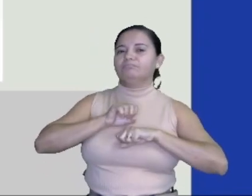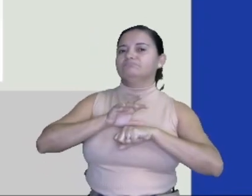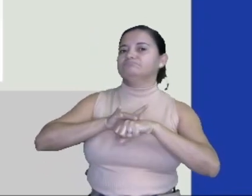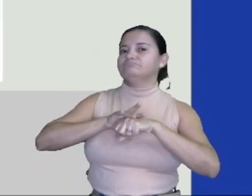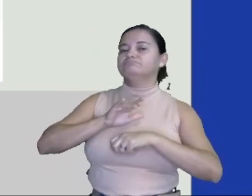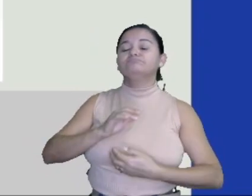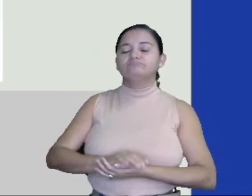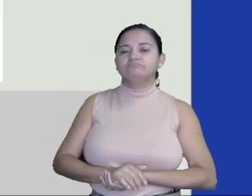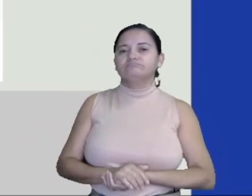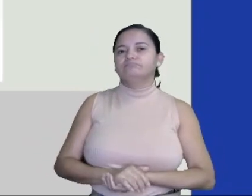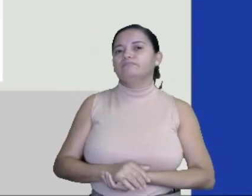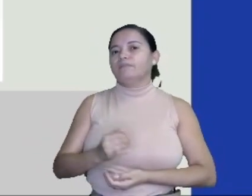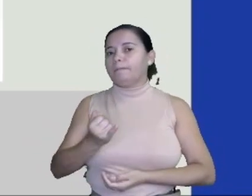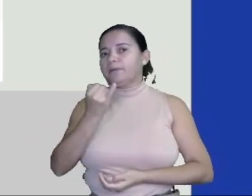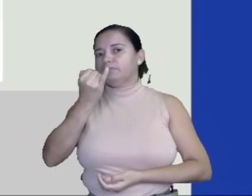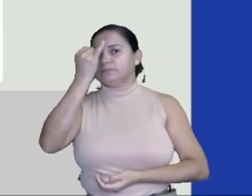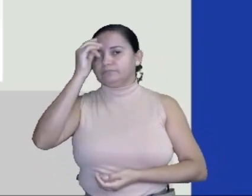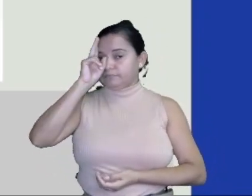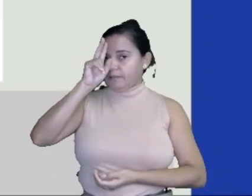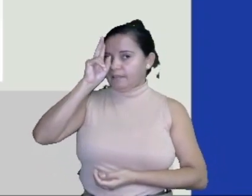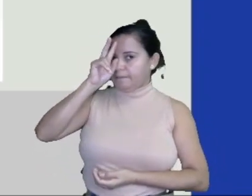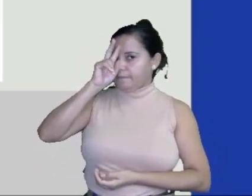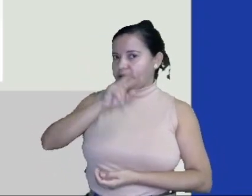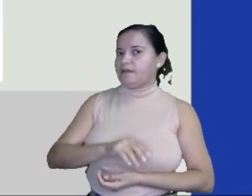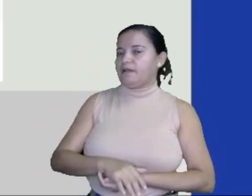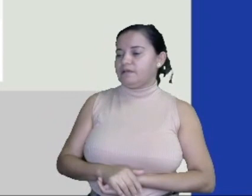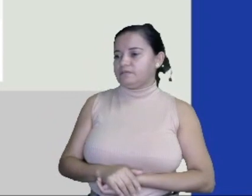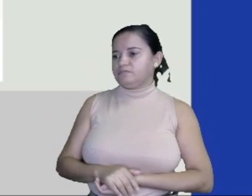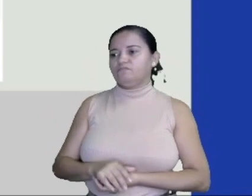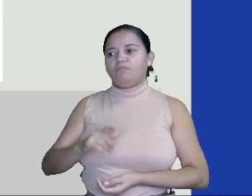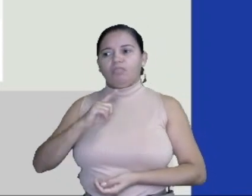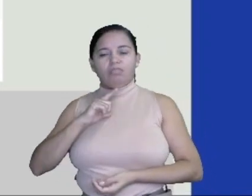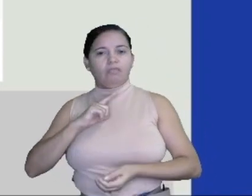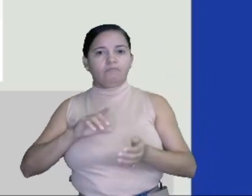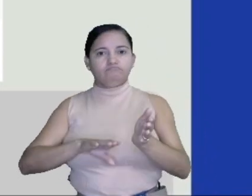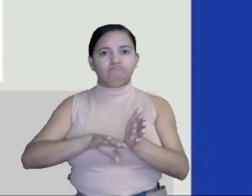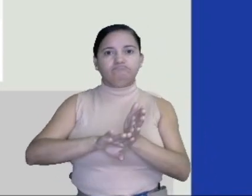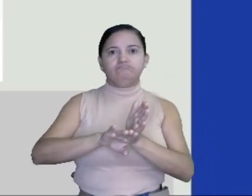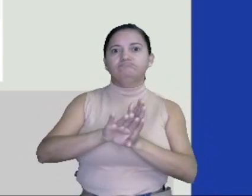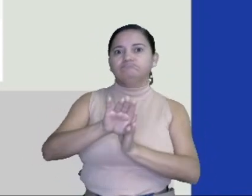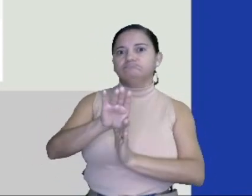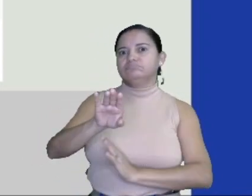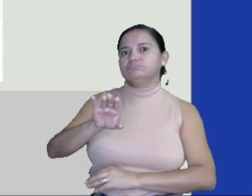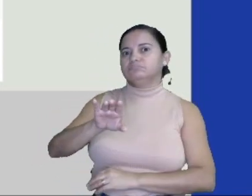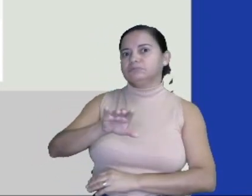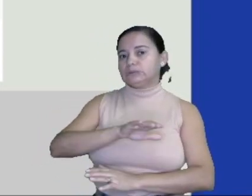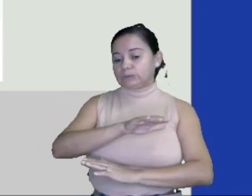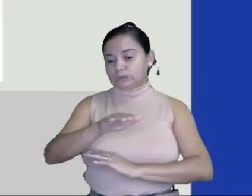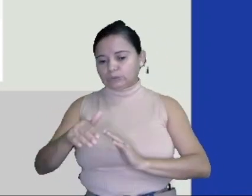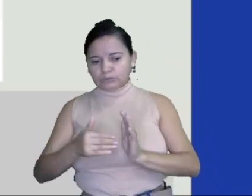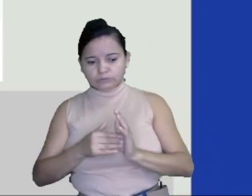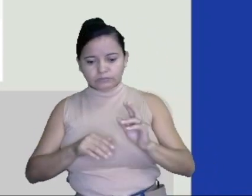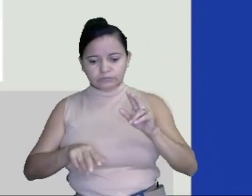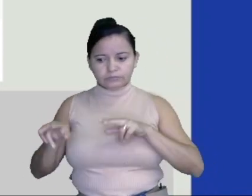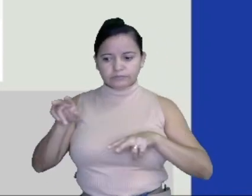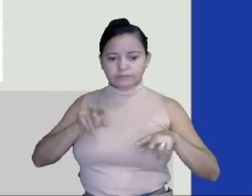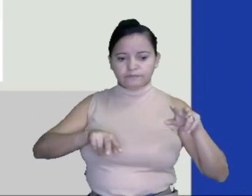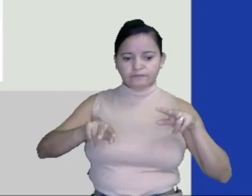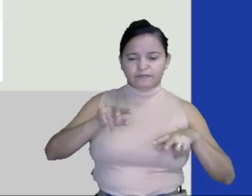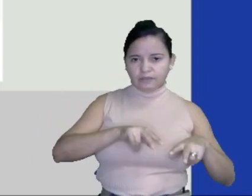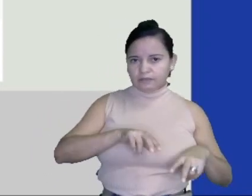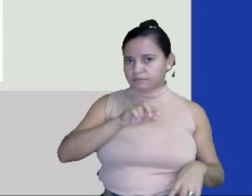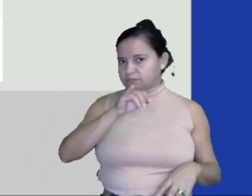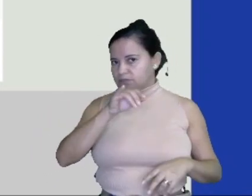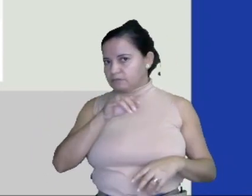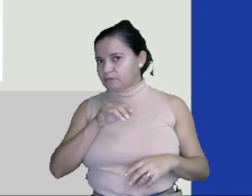alimentos. É importante lembrar que há micro-organismos presentes em toda parte e quando não